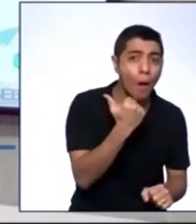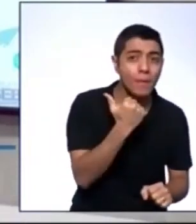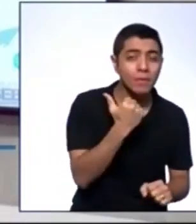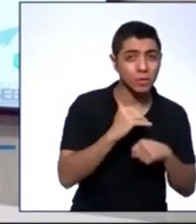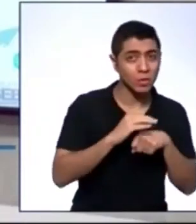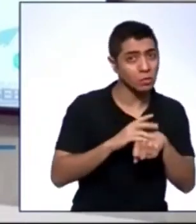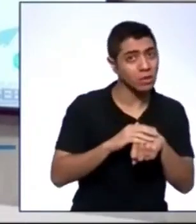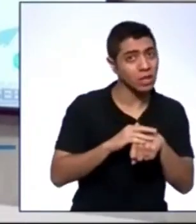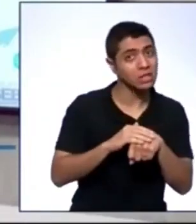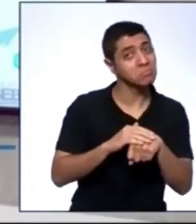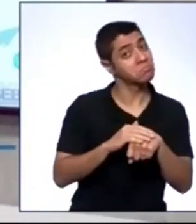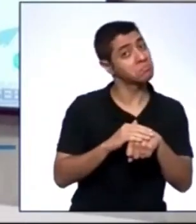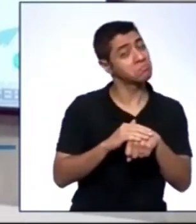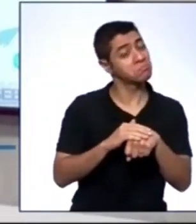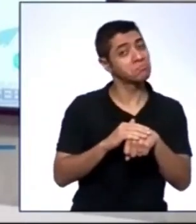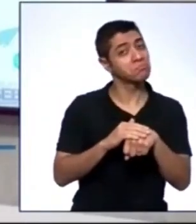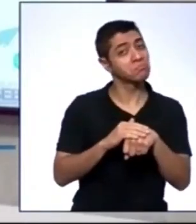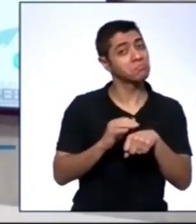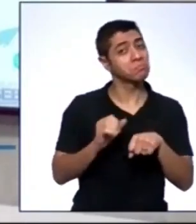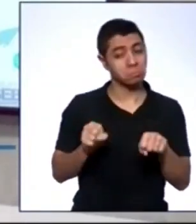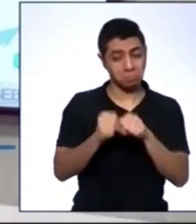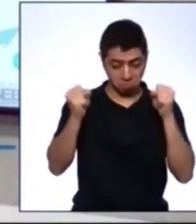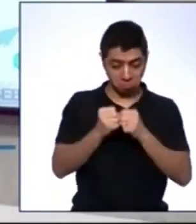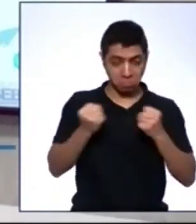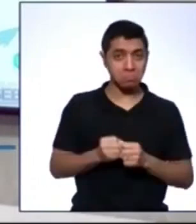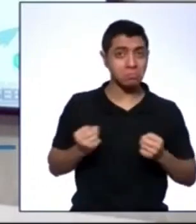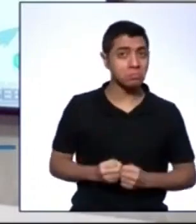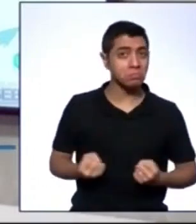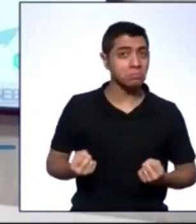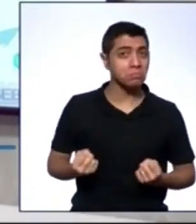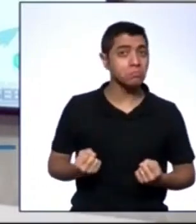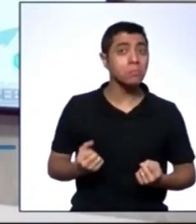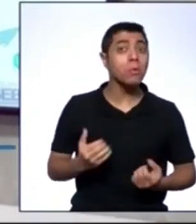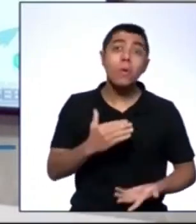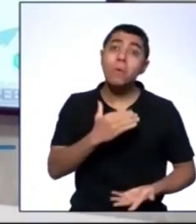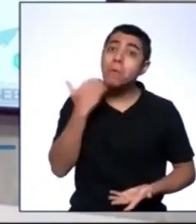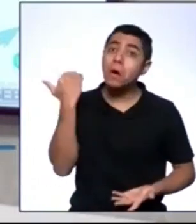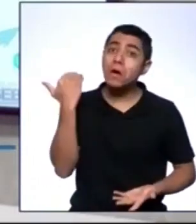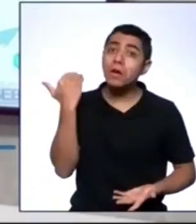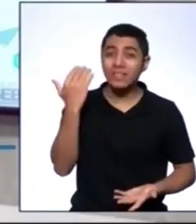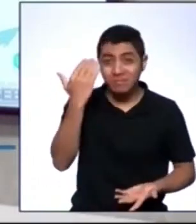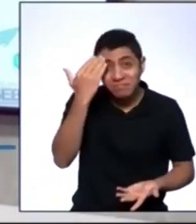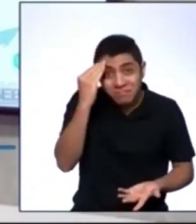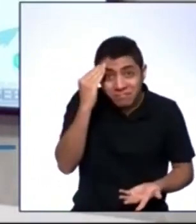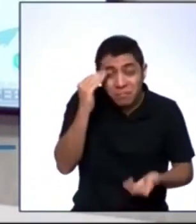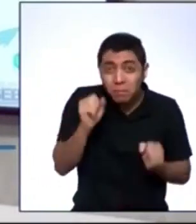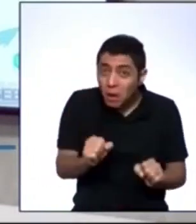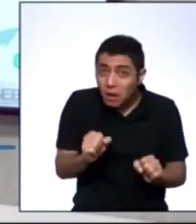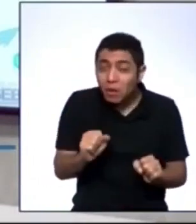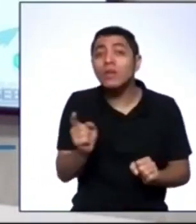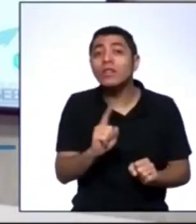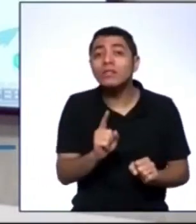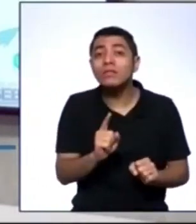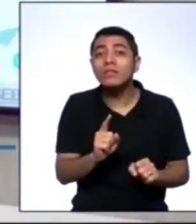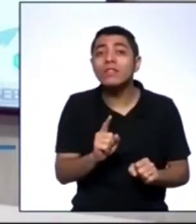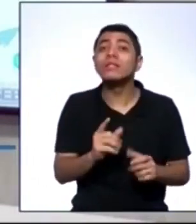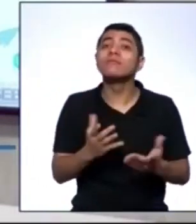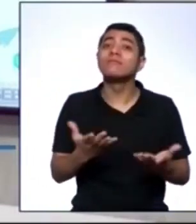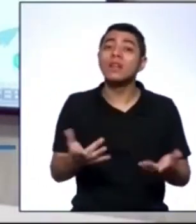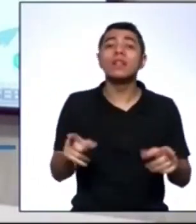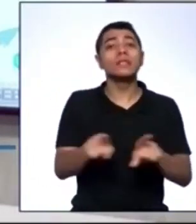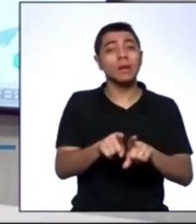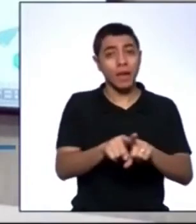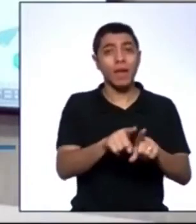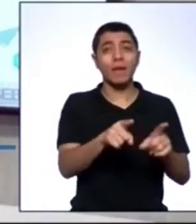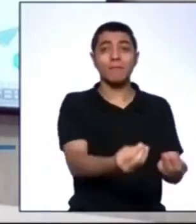o meio ambiente? Aldo, será que o polinizador que poliniza a planta normal consegue polinizar também a planta